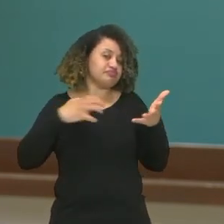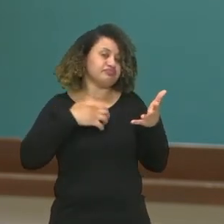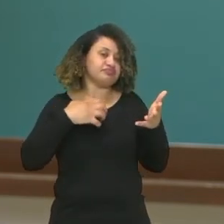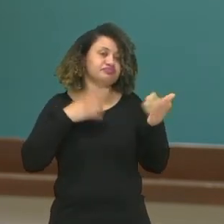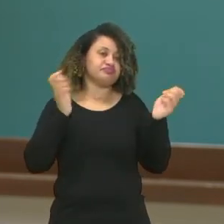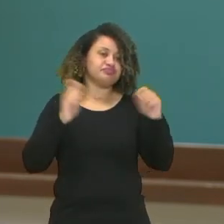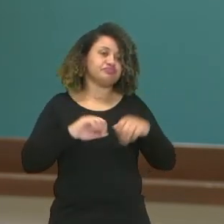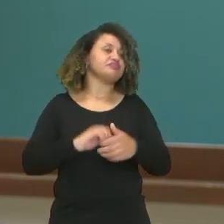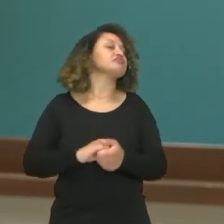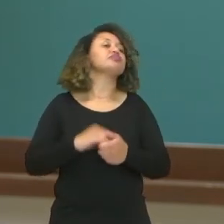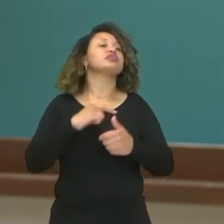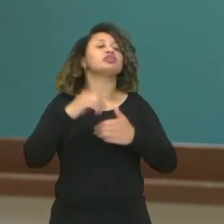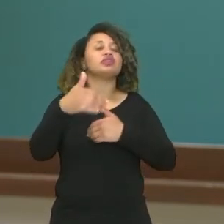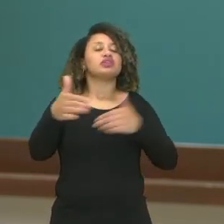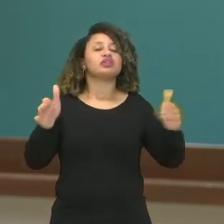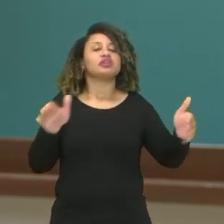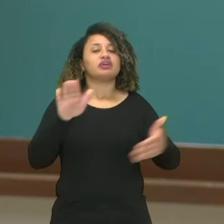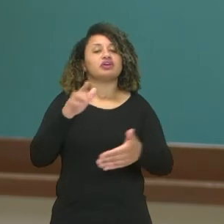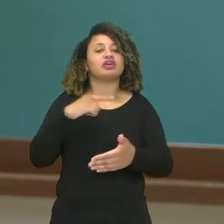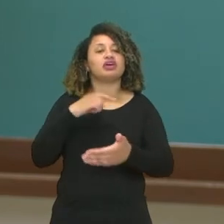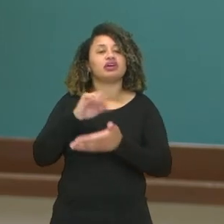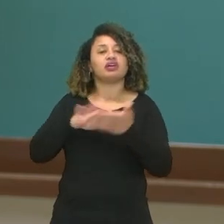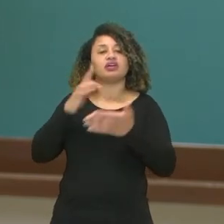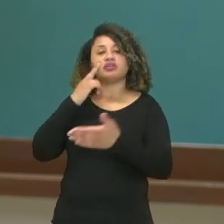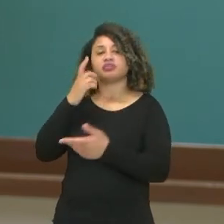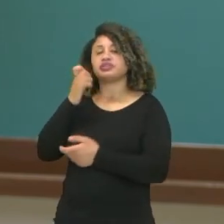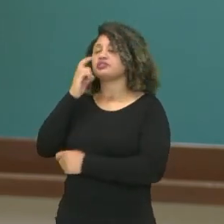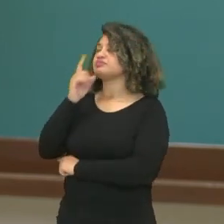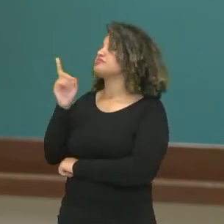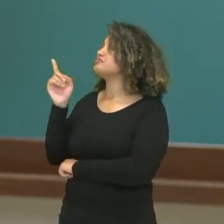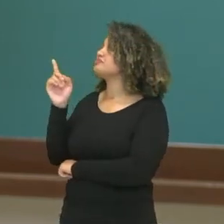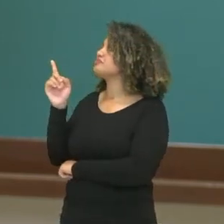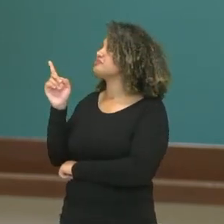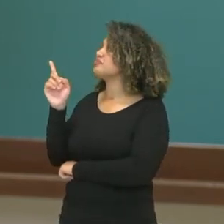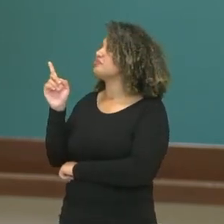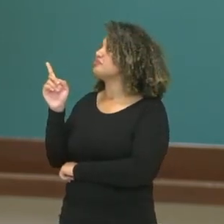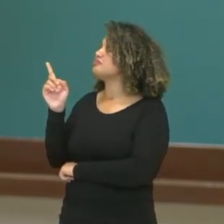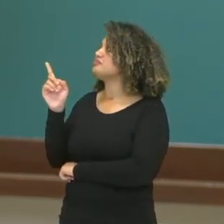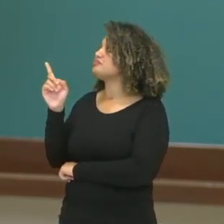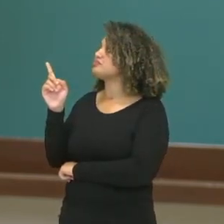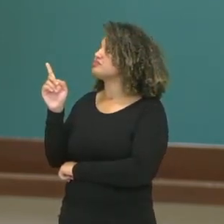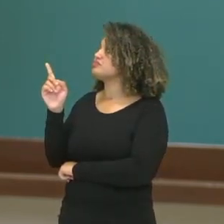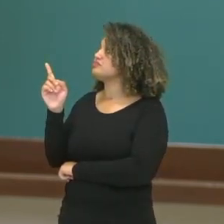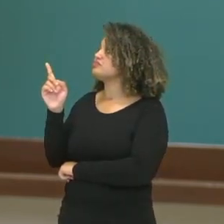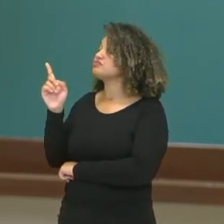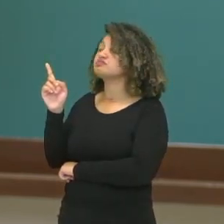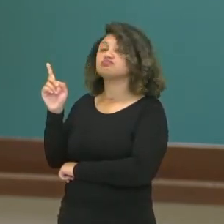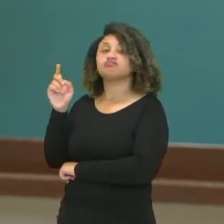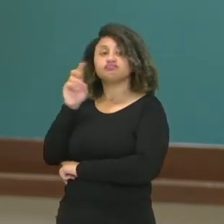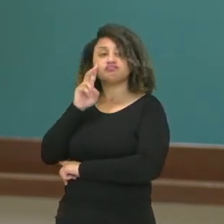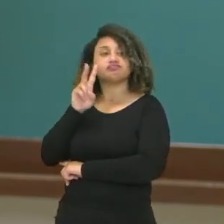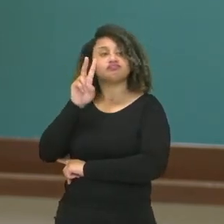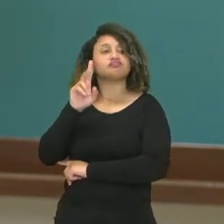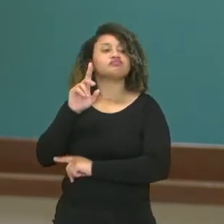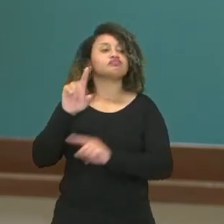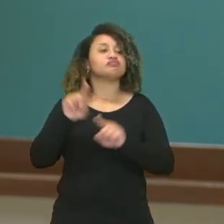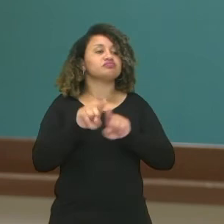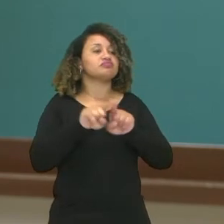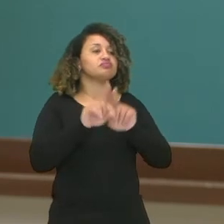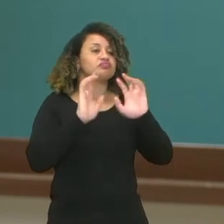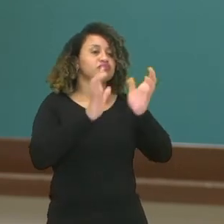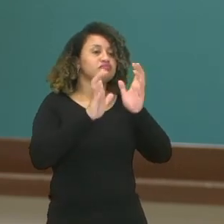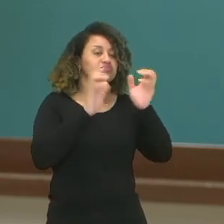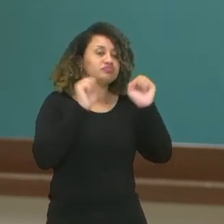As caixas, né? Aqui na imagem a gente tem uma caixa, vocês podem ver lá atrás, ó, é uma caixa, tá? As bolas também podem